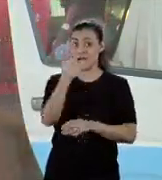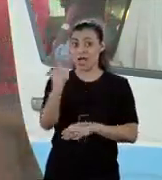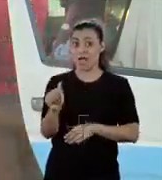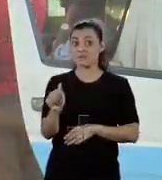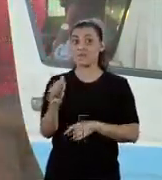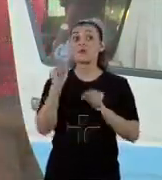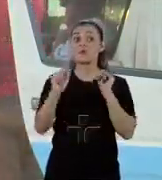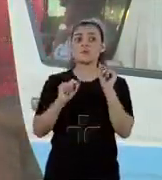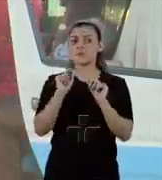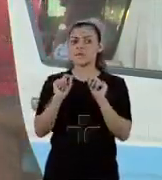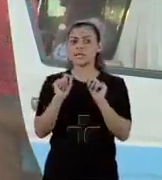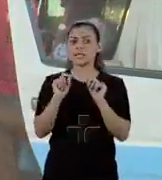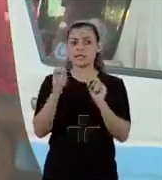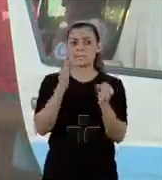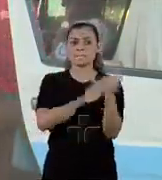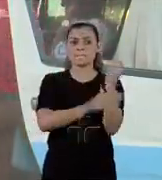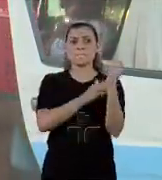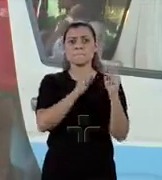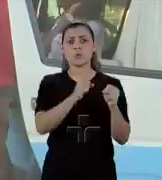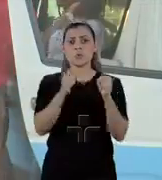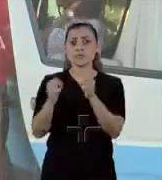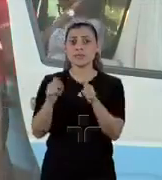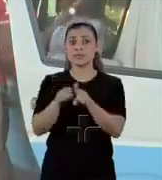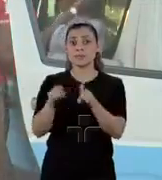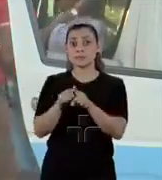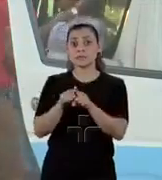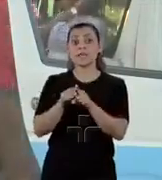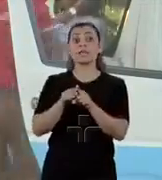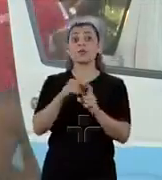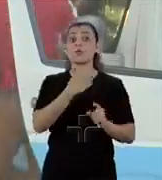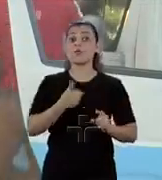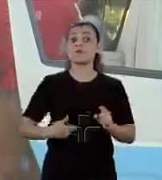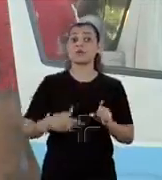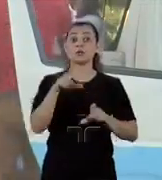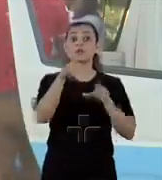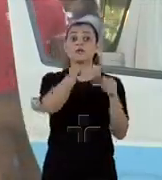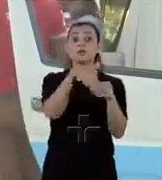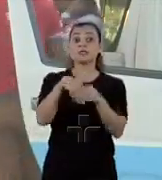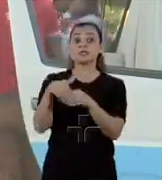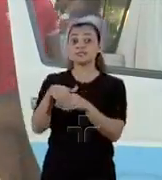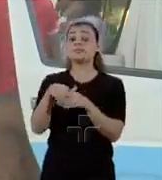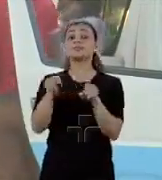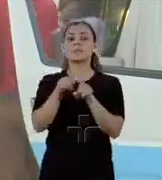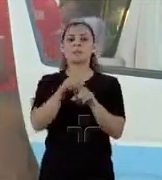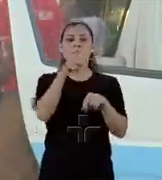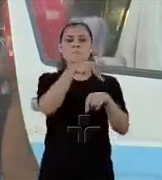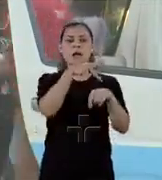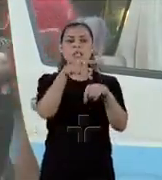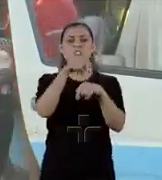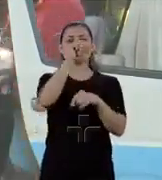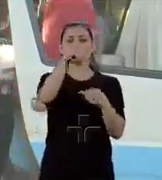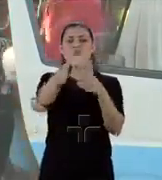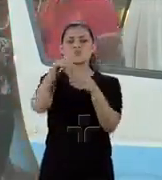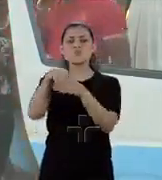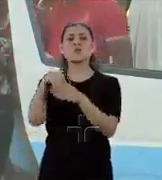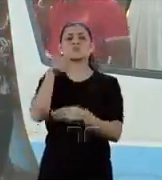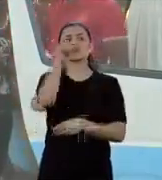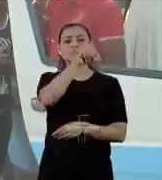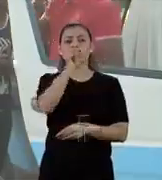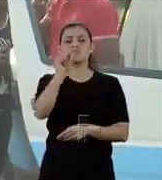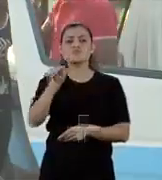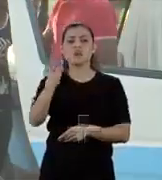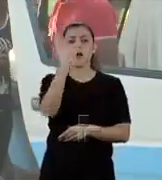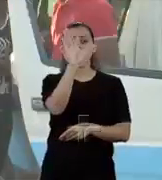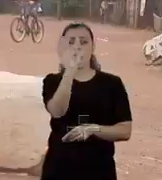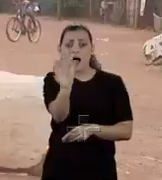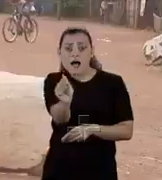prioritariamente pela alternância de poder, pela escolha de novos governos. E vários países africanos tiveram essa experiência nos